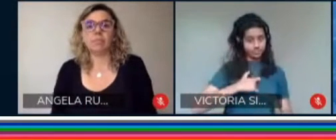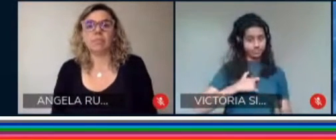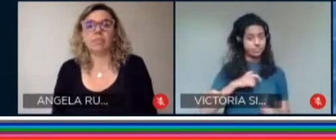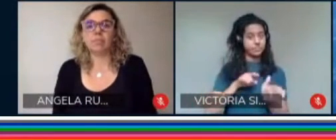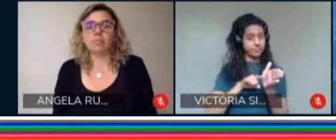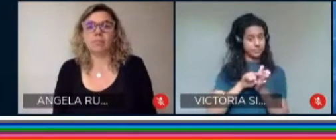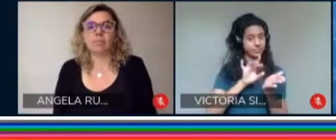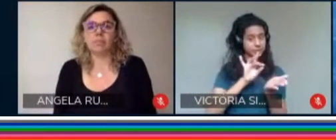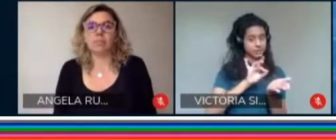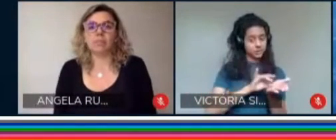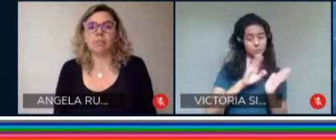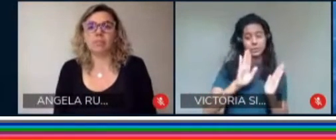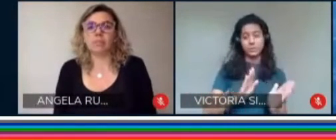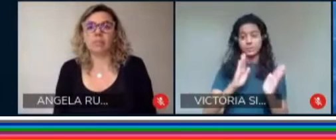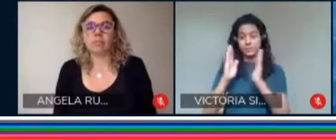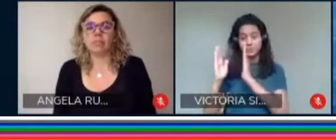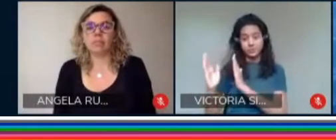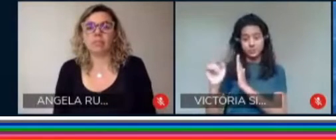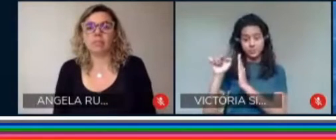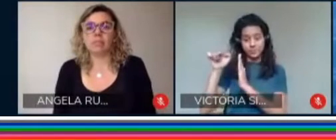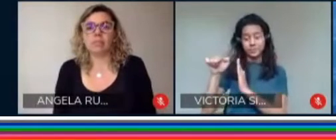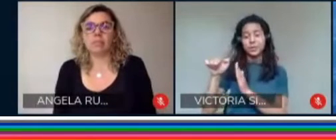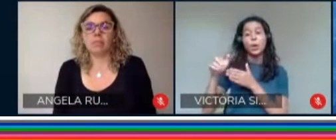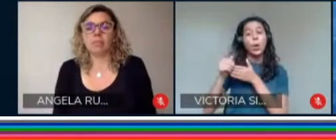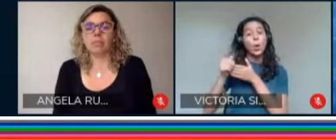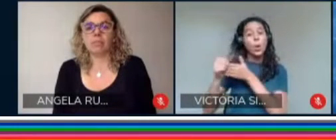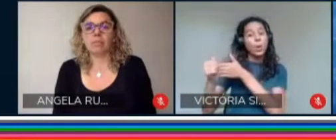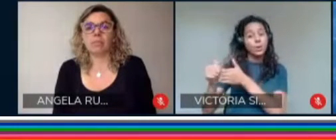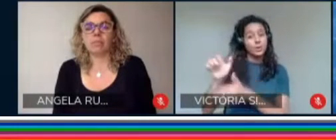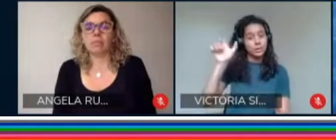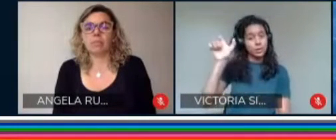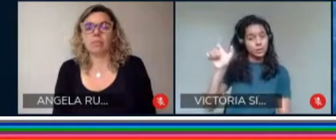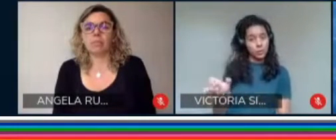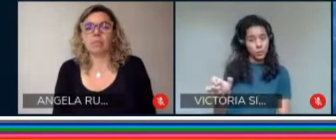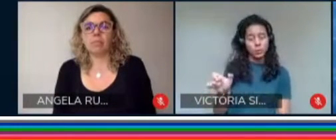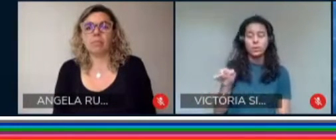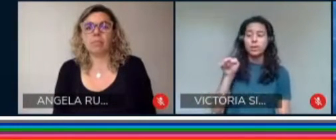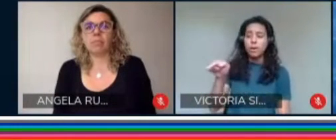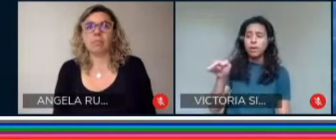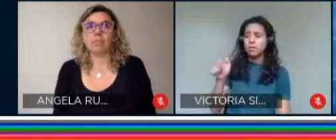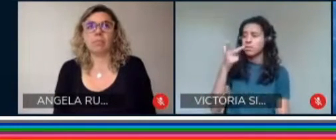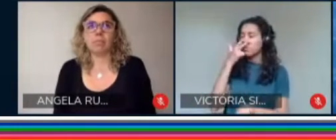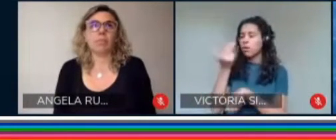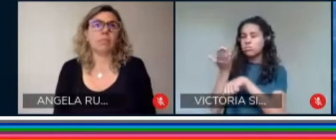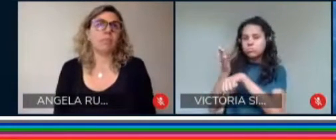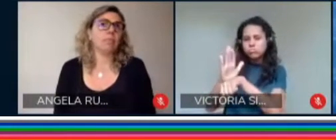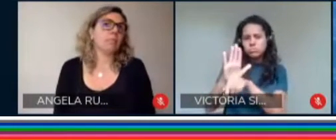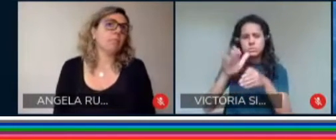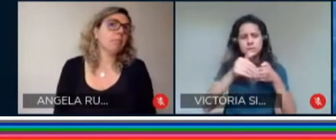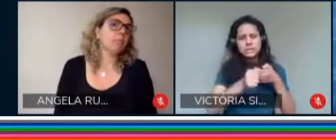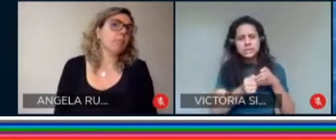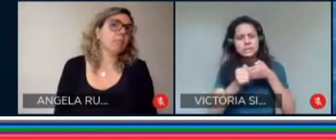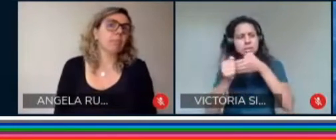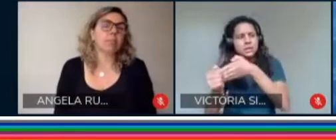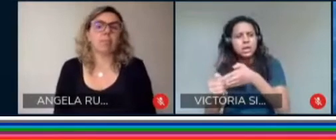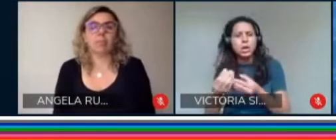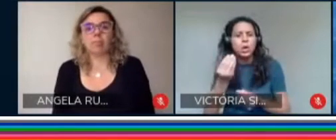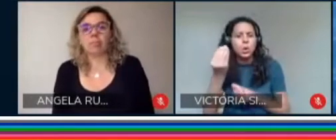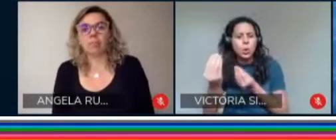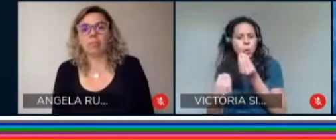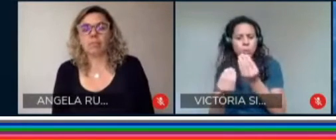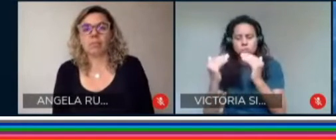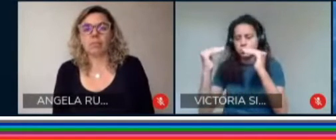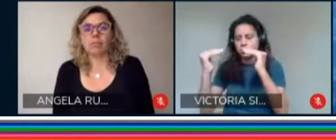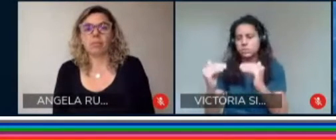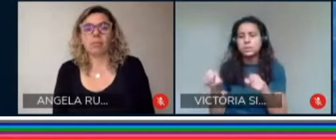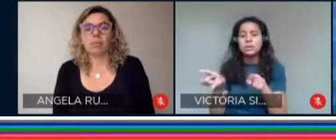aqueles papéis todos ali, que é de orientar, né? É te dar aquele guia para você saber para que caminho ir, discutir o caminho